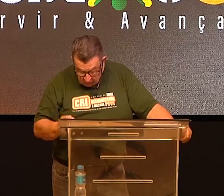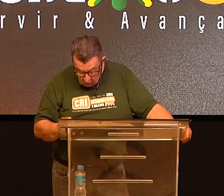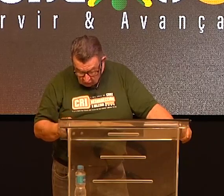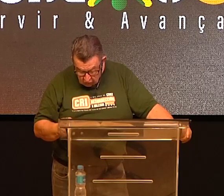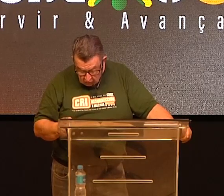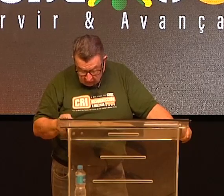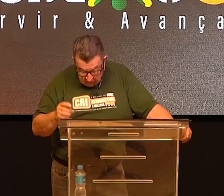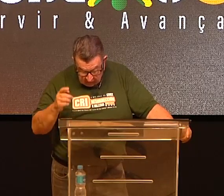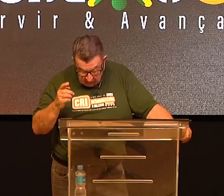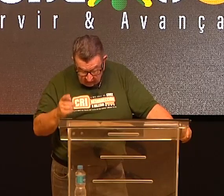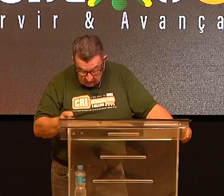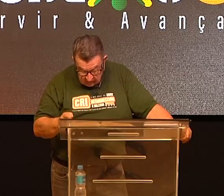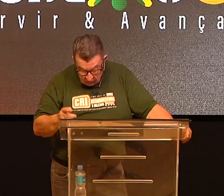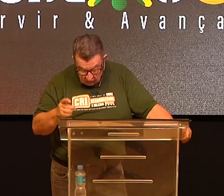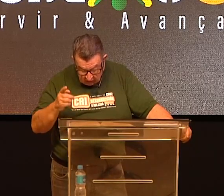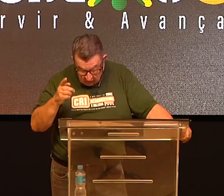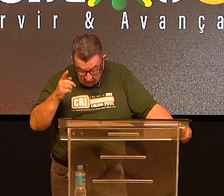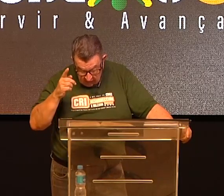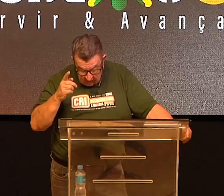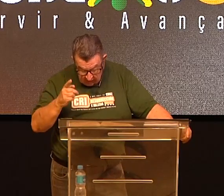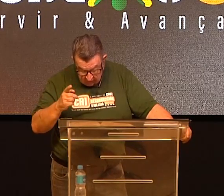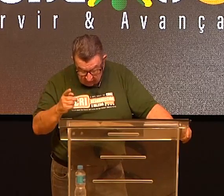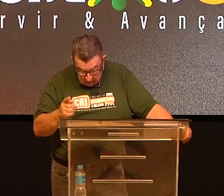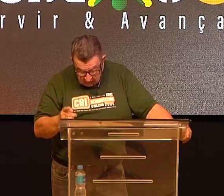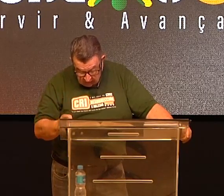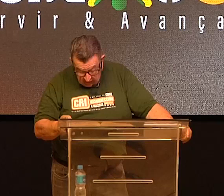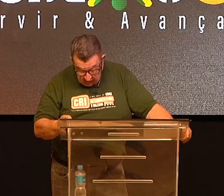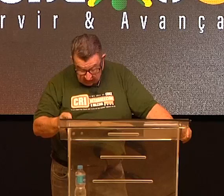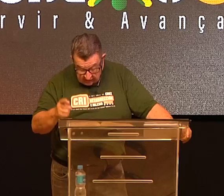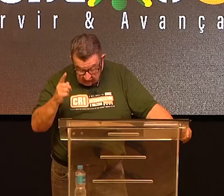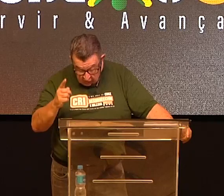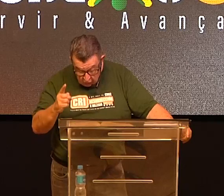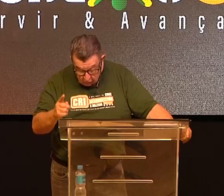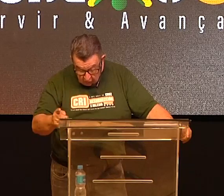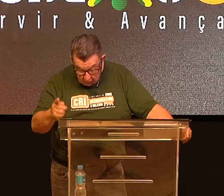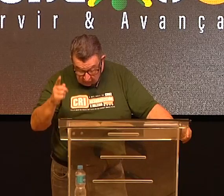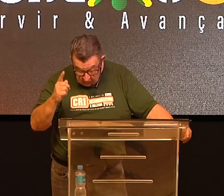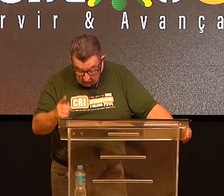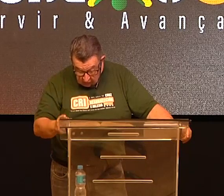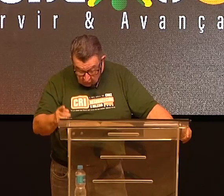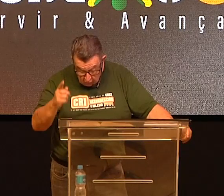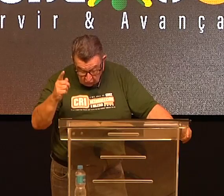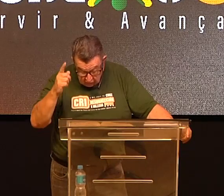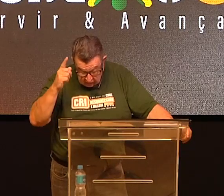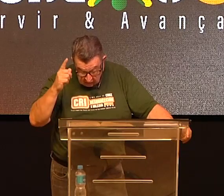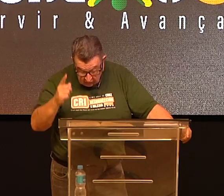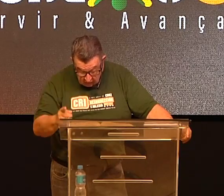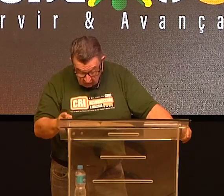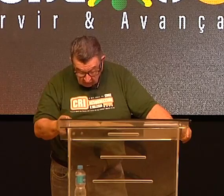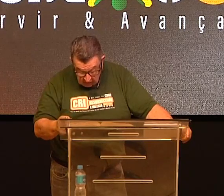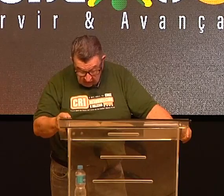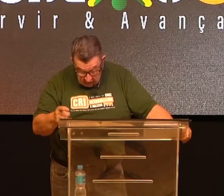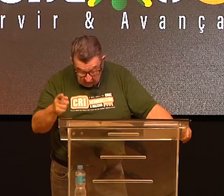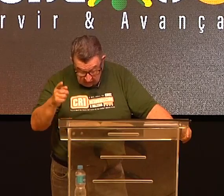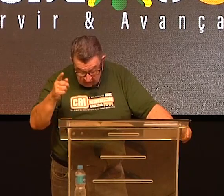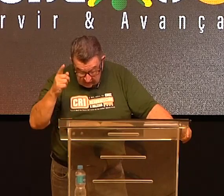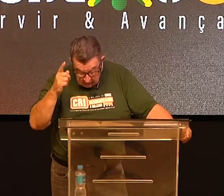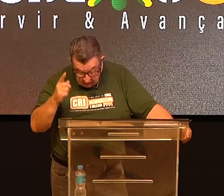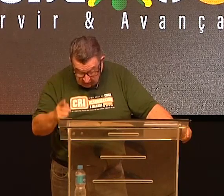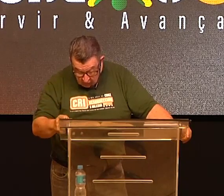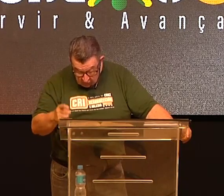contaminaram o sacerdócio, como também a aliança sacerdotal e levítica. Assim os purifiquei de todos os estrangeiros